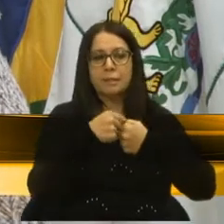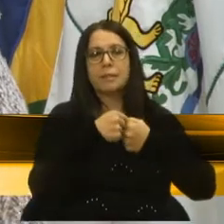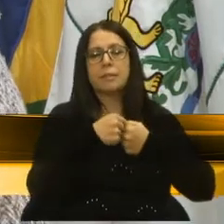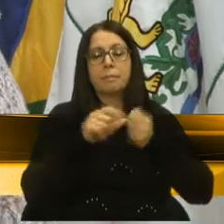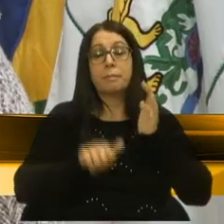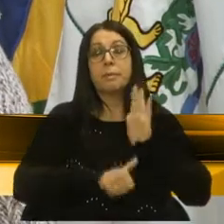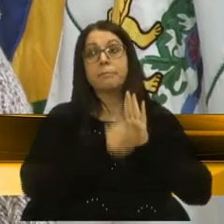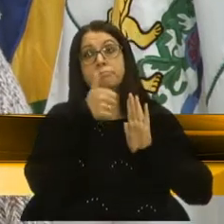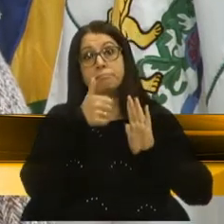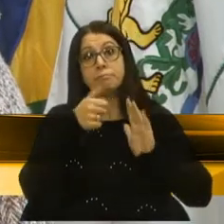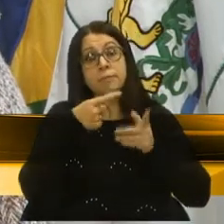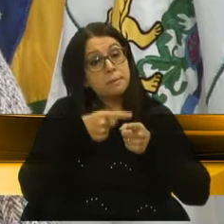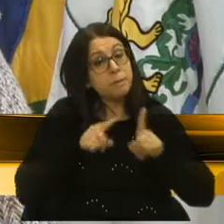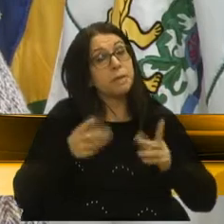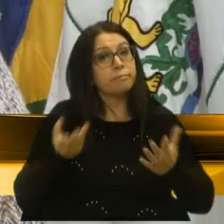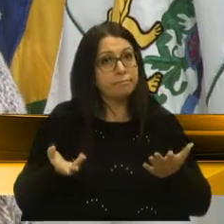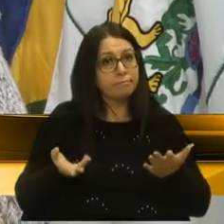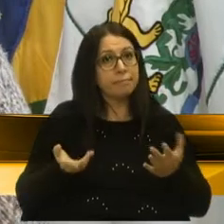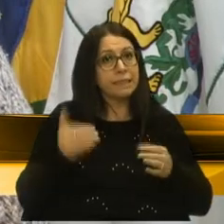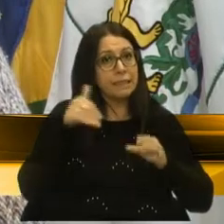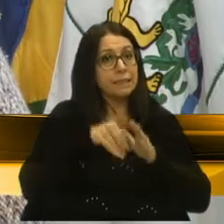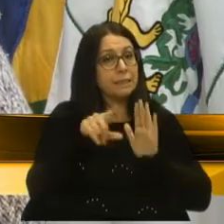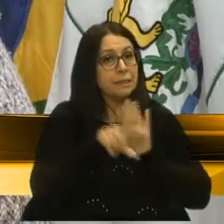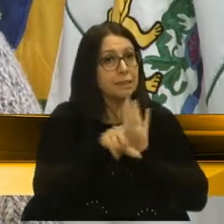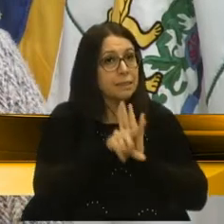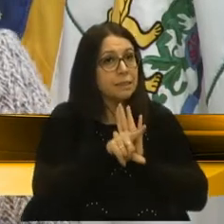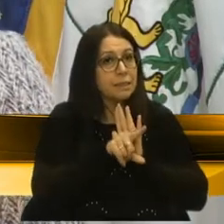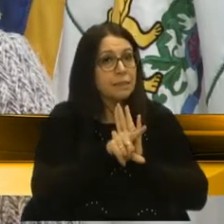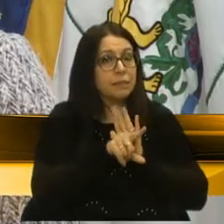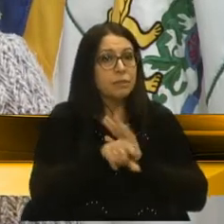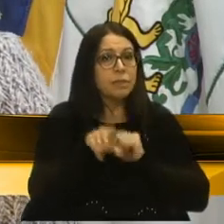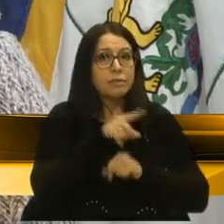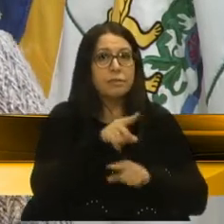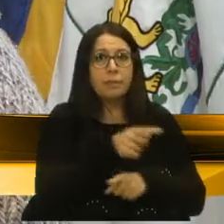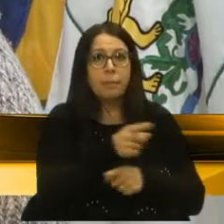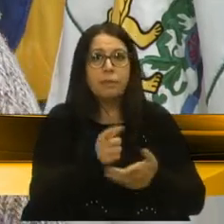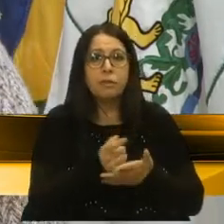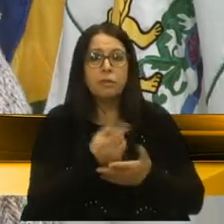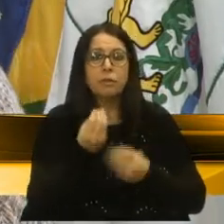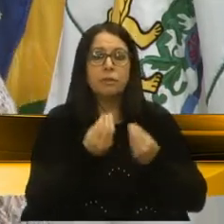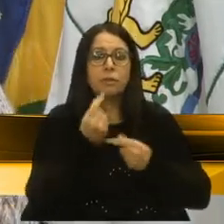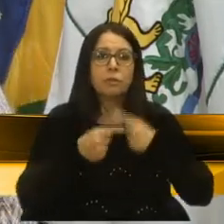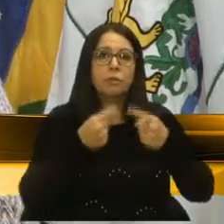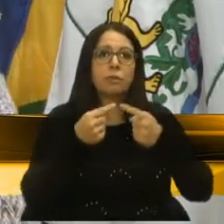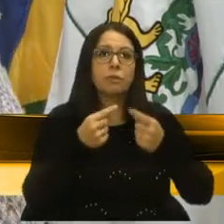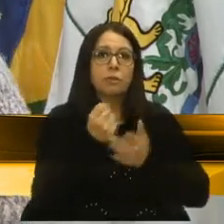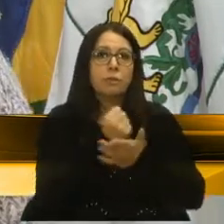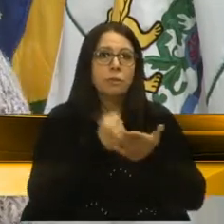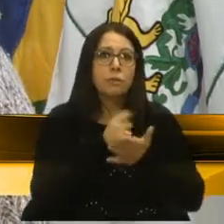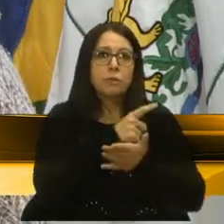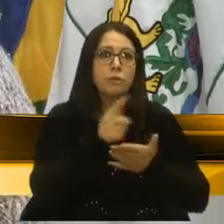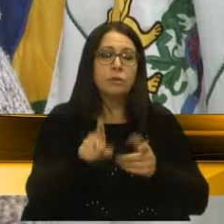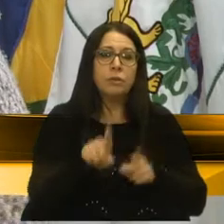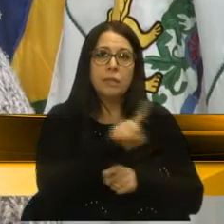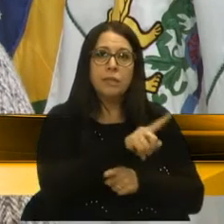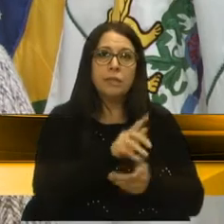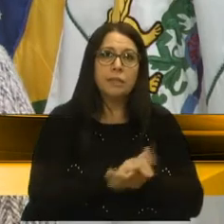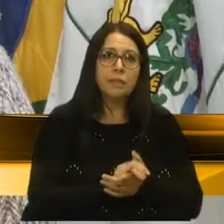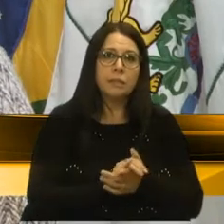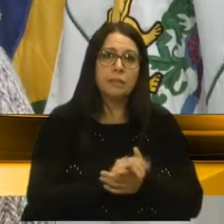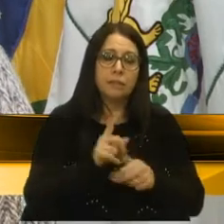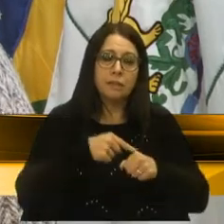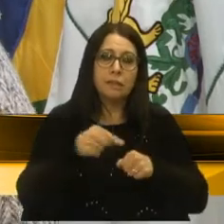melhoria, mas, dentro da legalidade, a gente não tem como prorrogar um contrato por mais